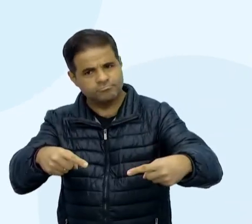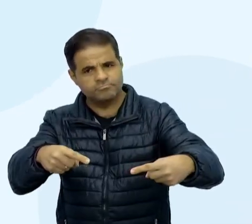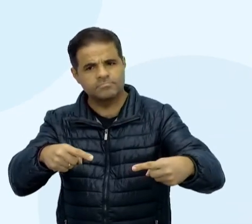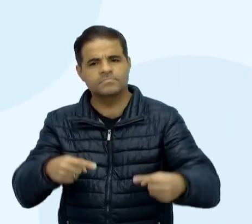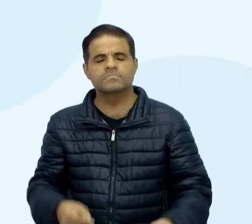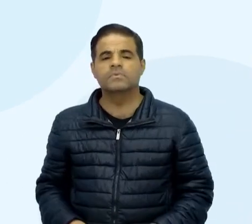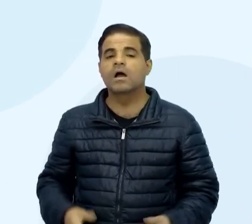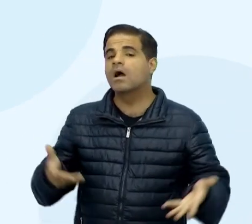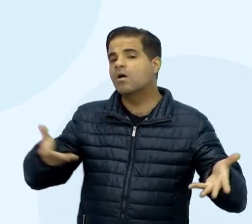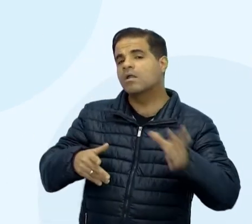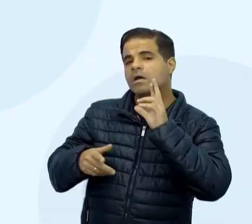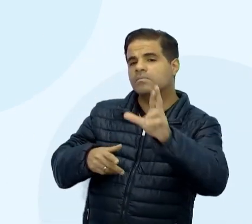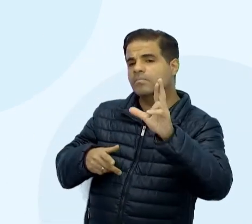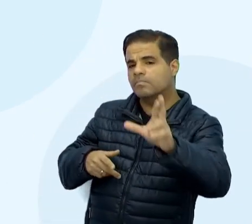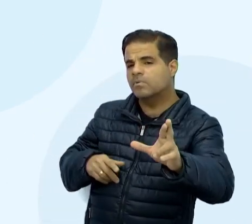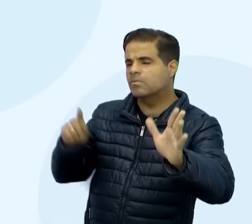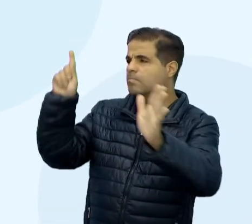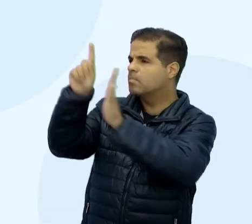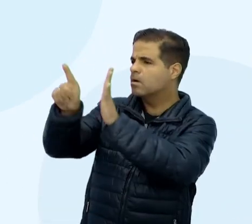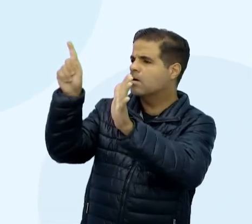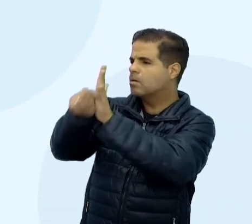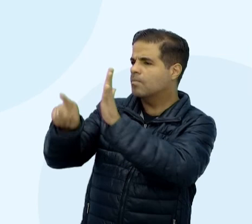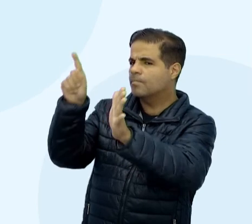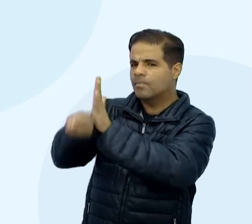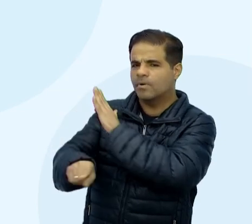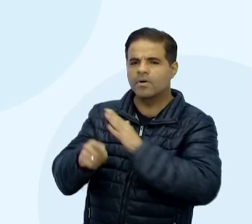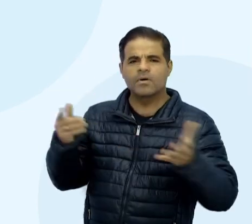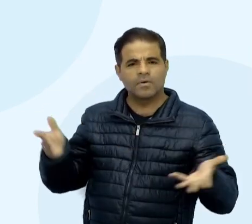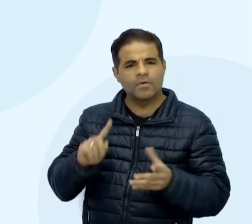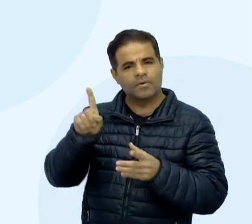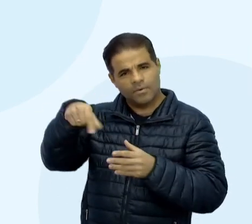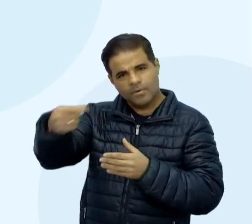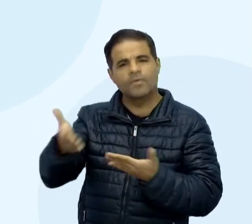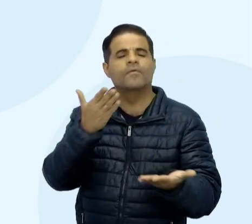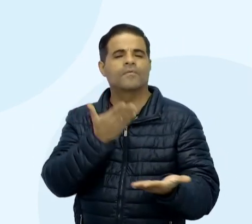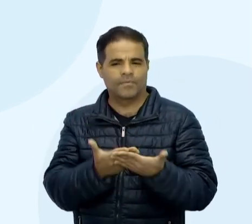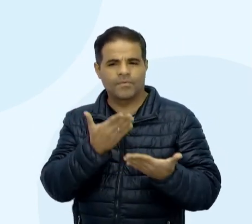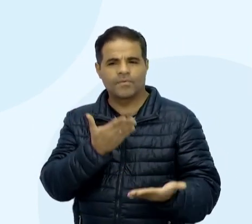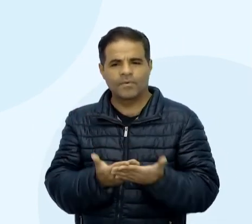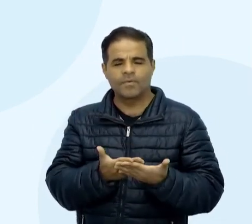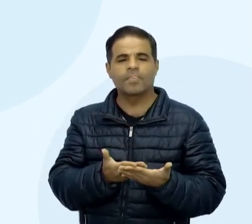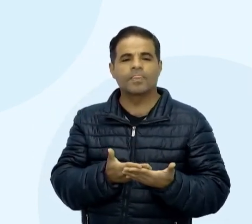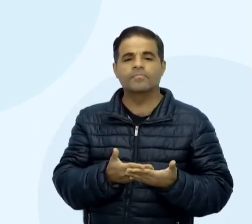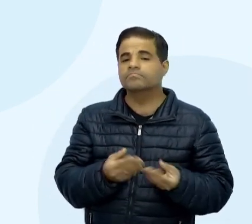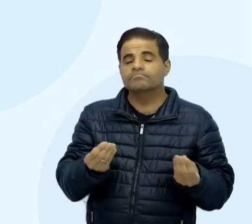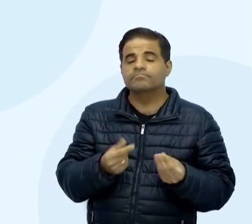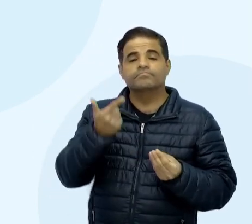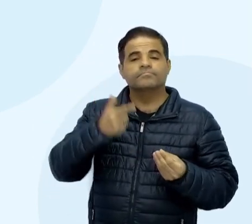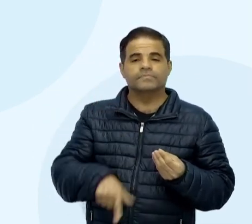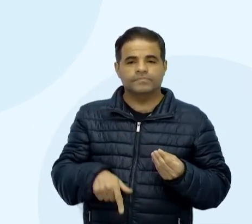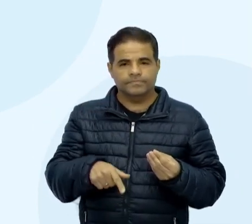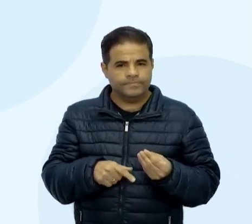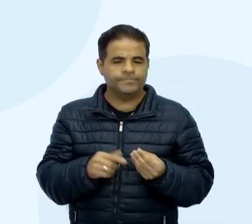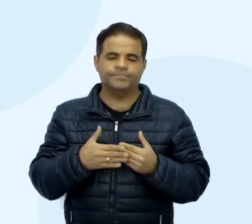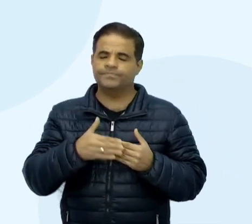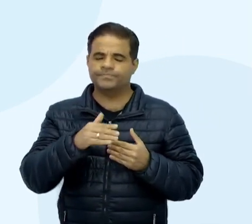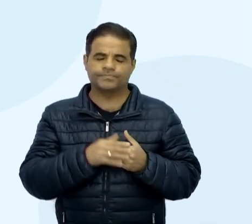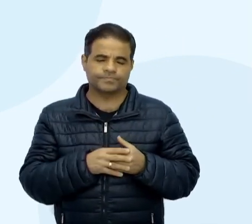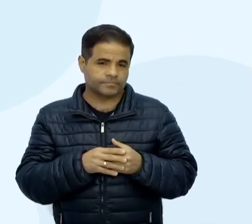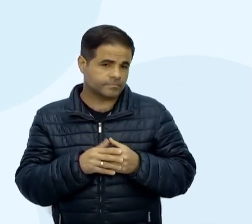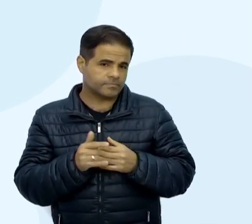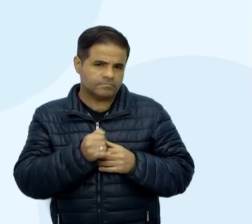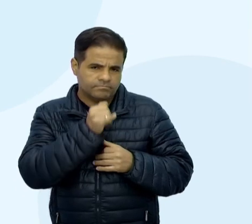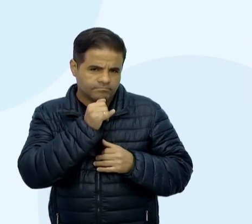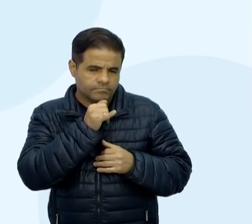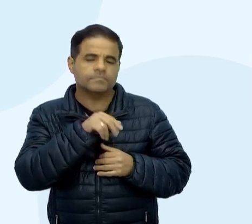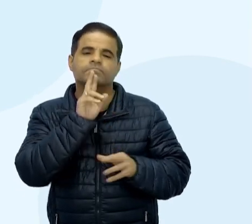Então, respondendo todas as perguntas, né, na aula de hoje, na próxima aula a gente vai ver um pouquinho mais, né, mais um